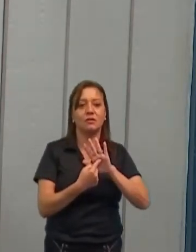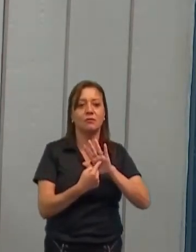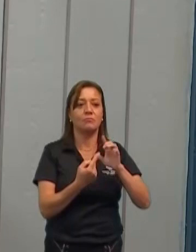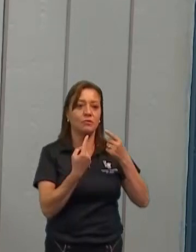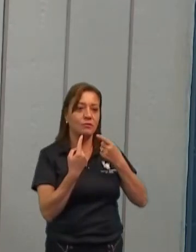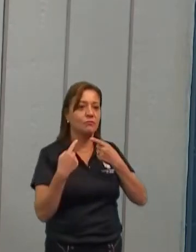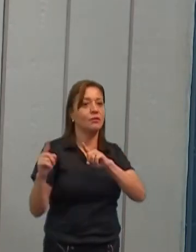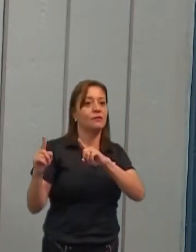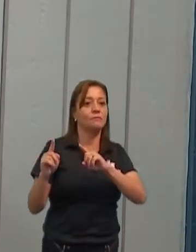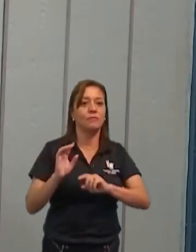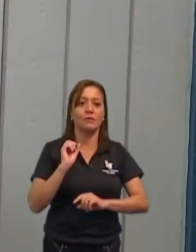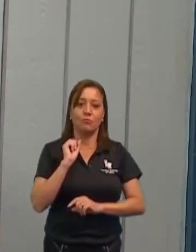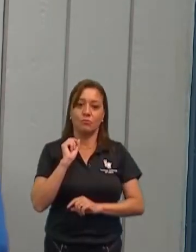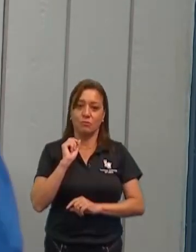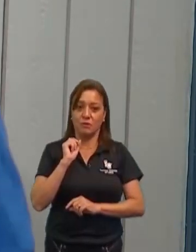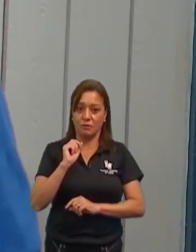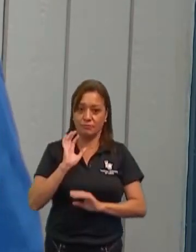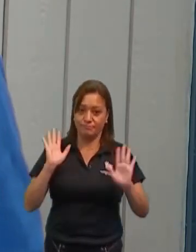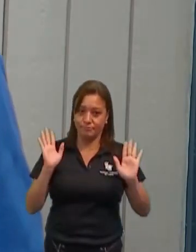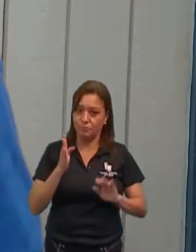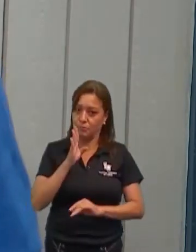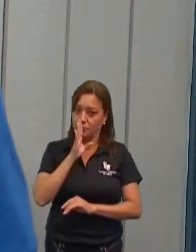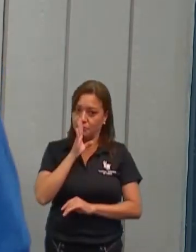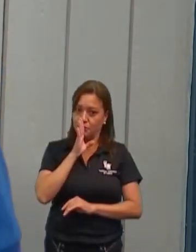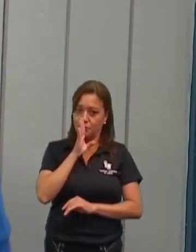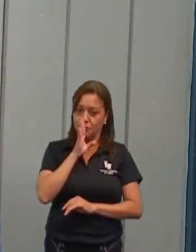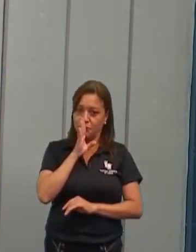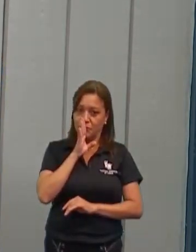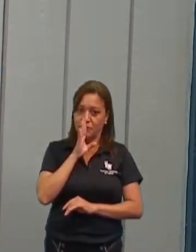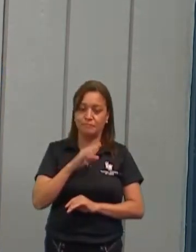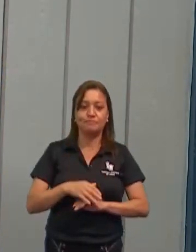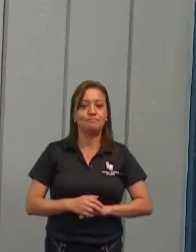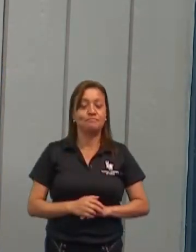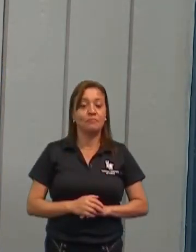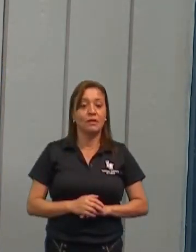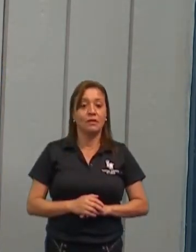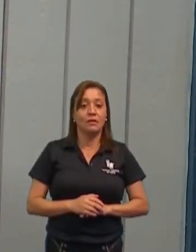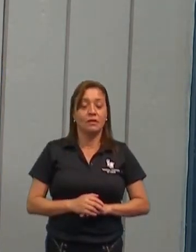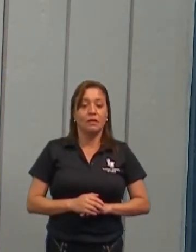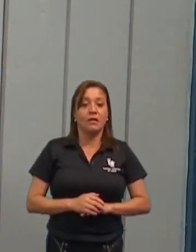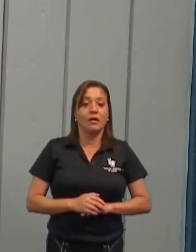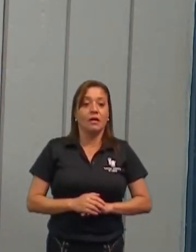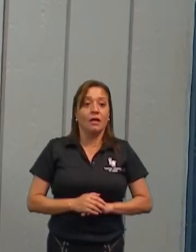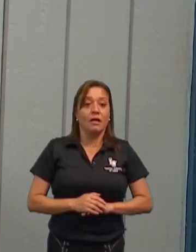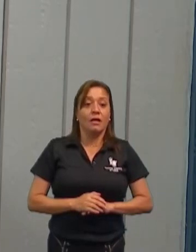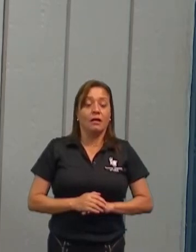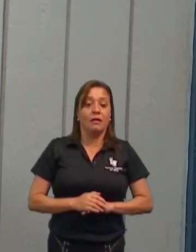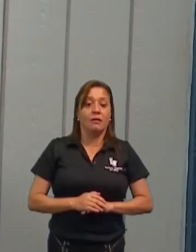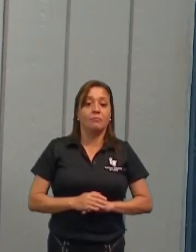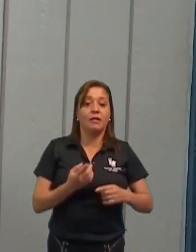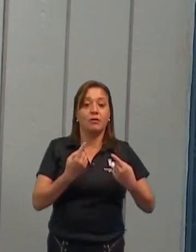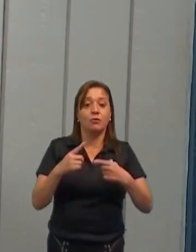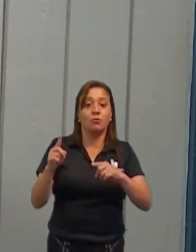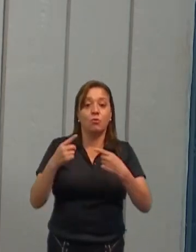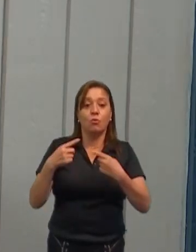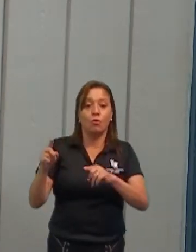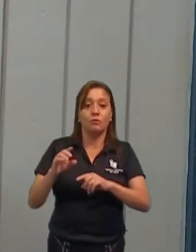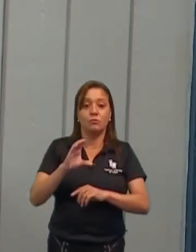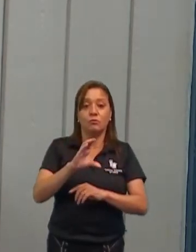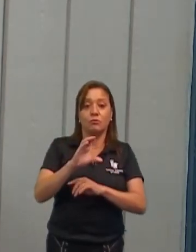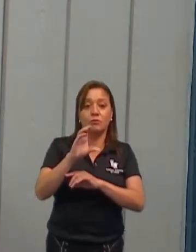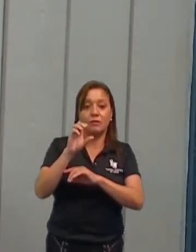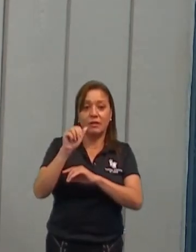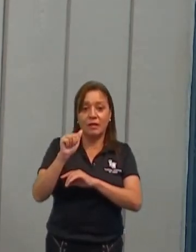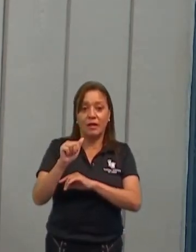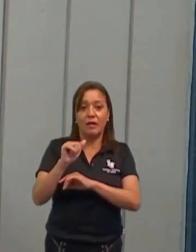não pode falar, não. Ela está lá no dicionário, mas não pode falar, não. Né? Para tentar manchar aí os CACs do Brasil. Né? Mas vá lá fundo. Procure saber quem